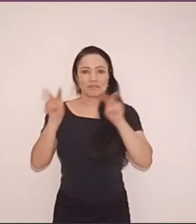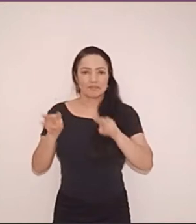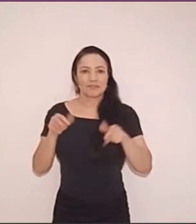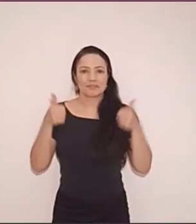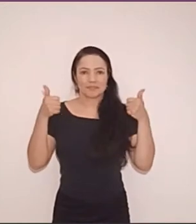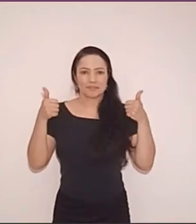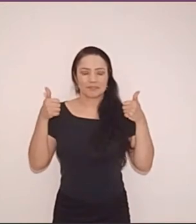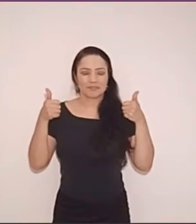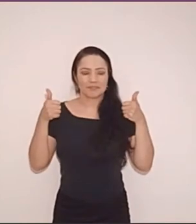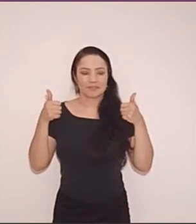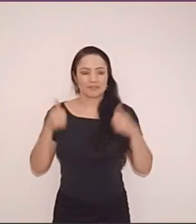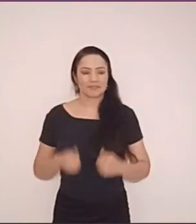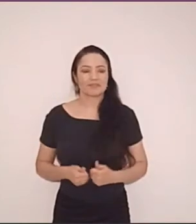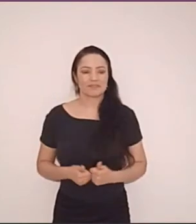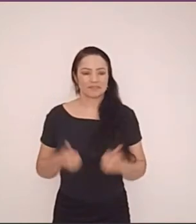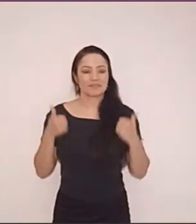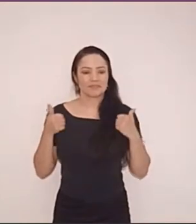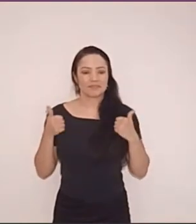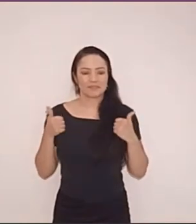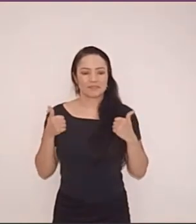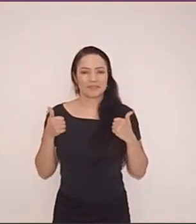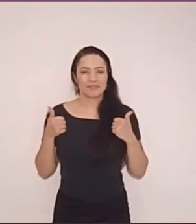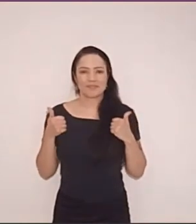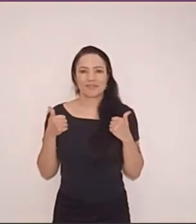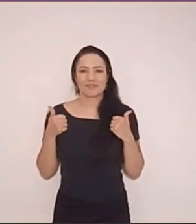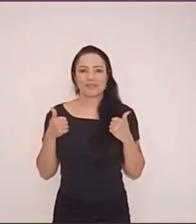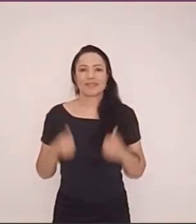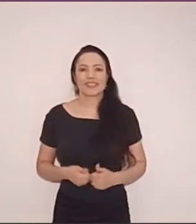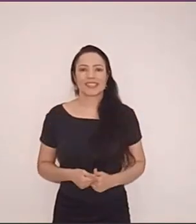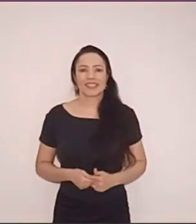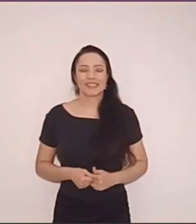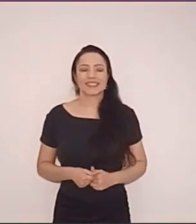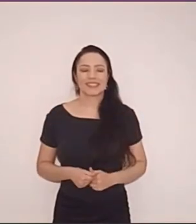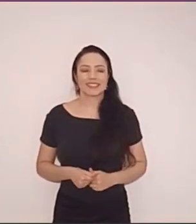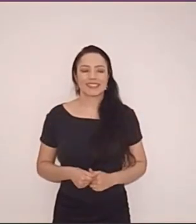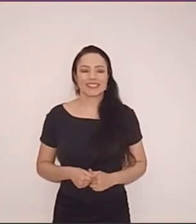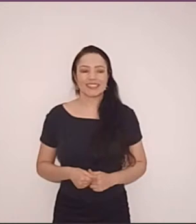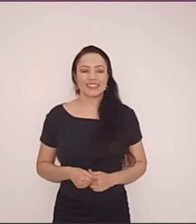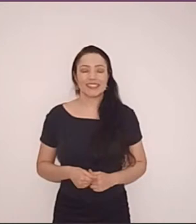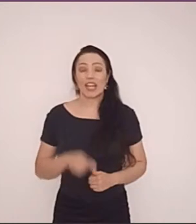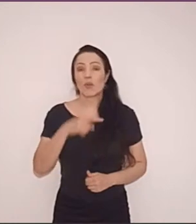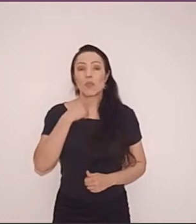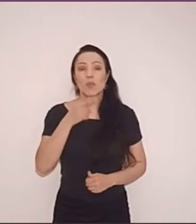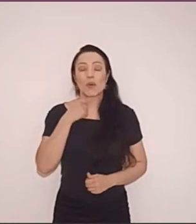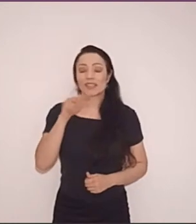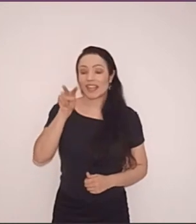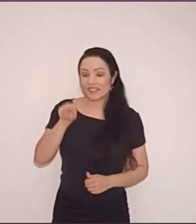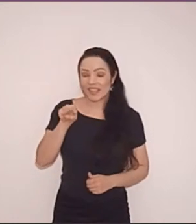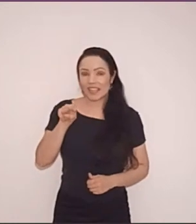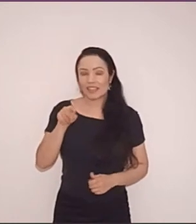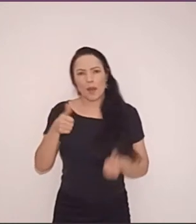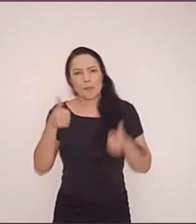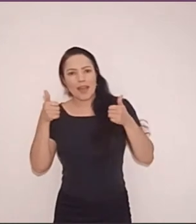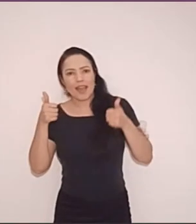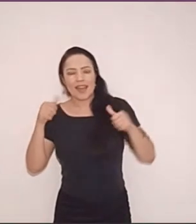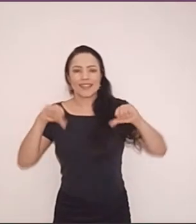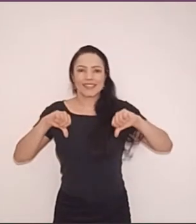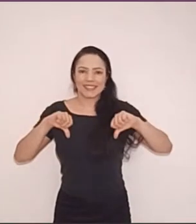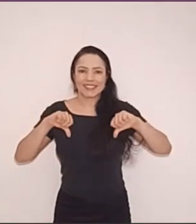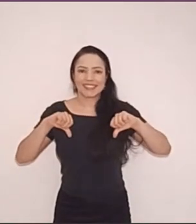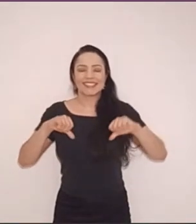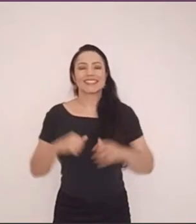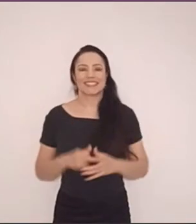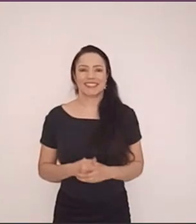na minha também tá tudo bem Tá não consigo na ponta consigo aqui olhar